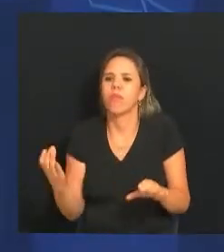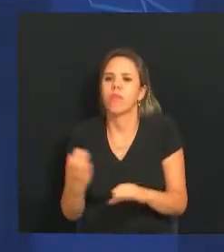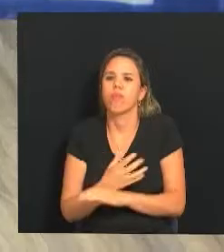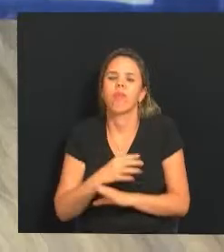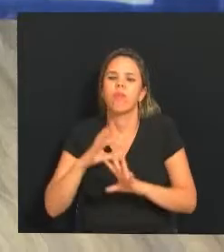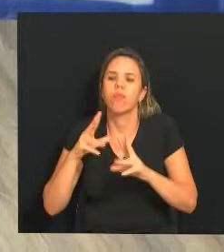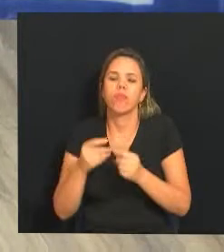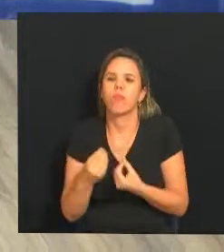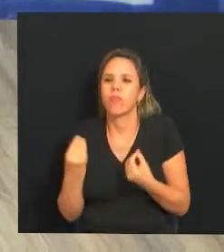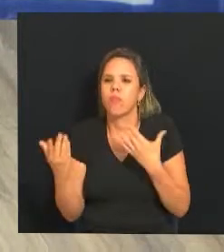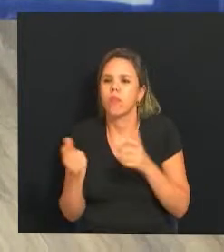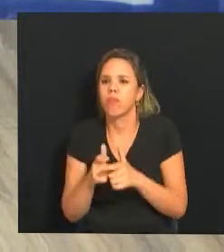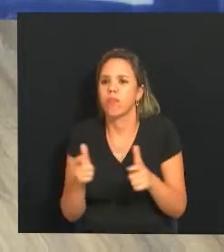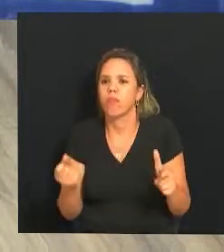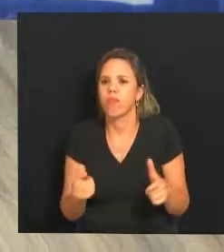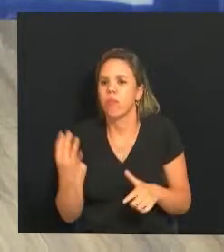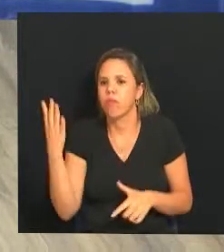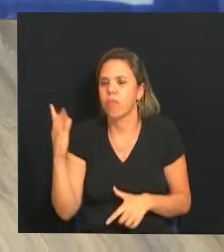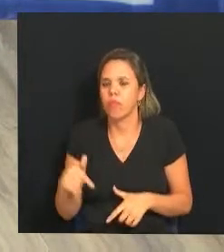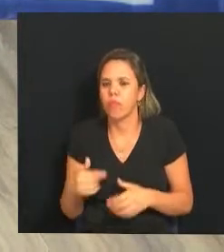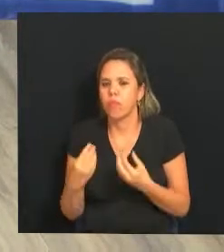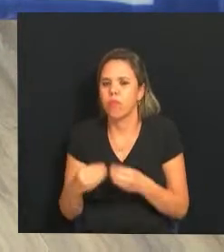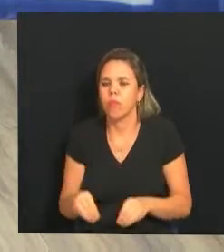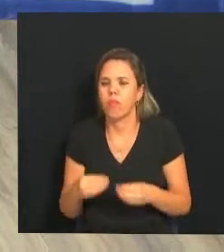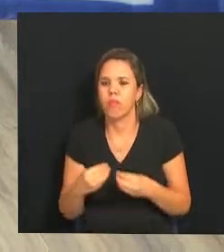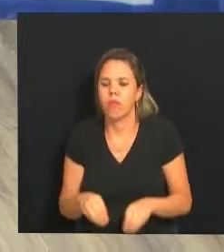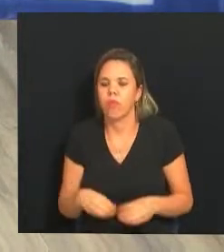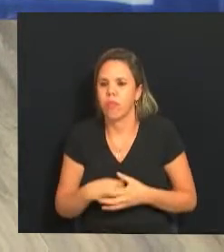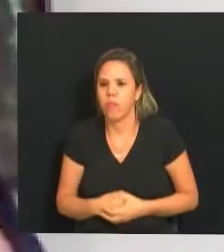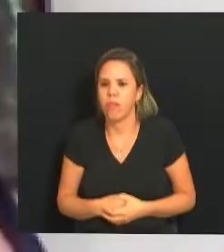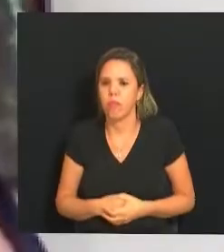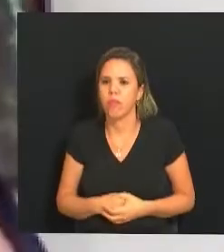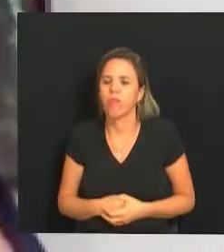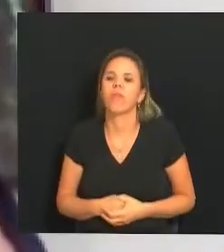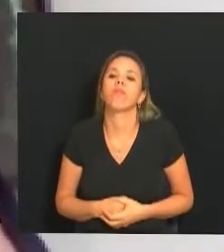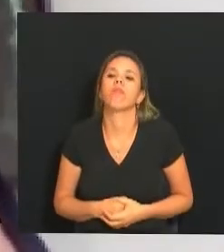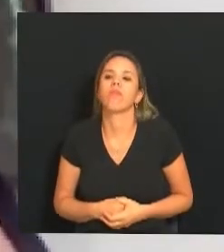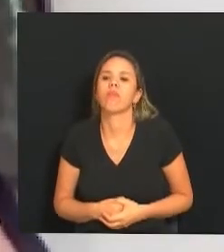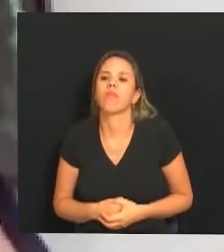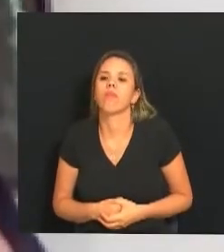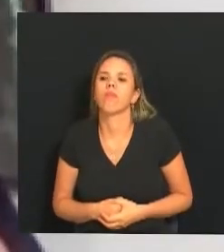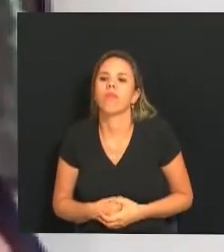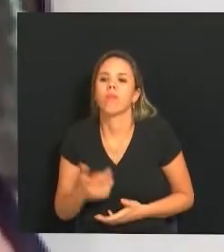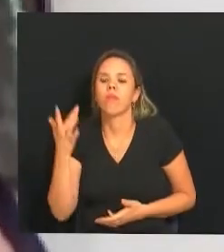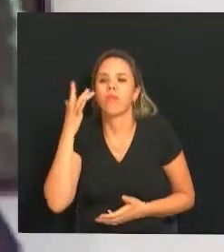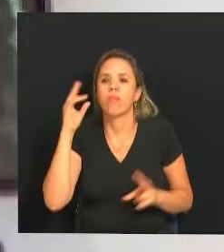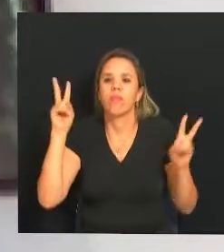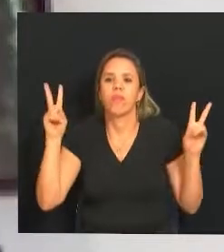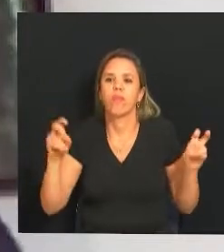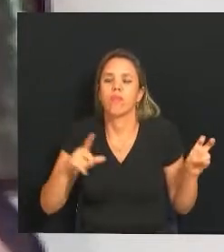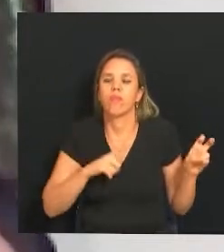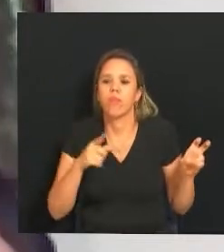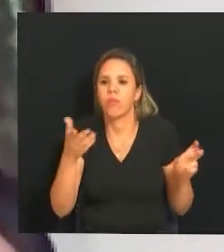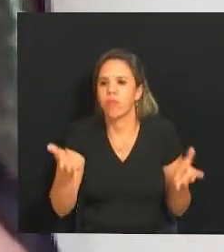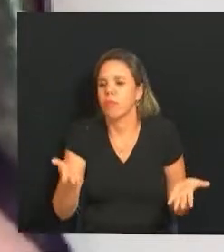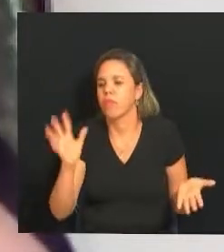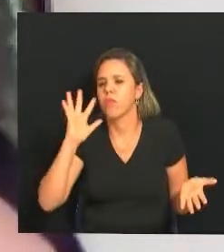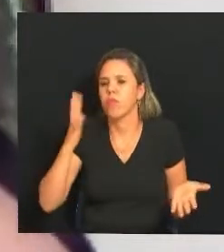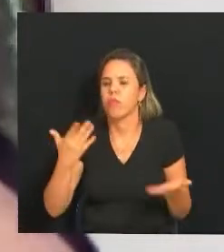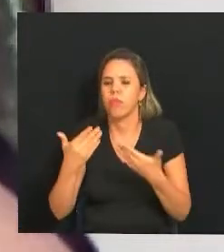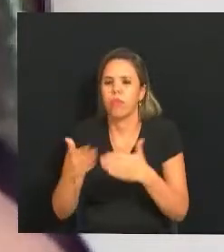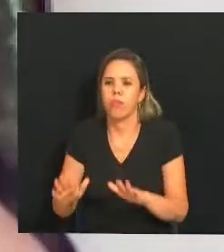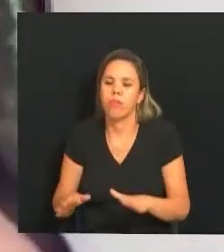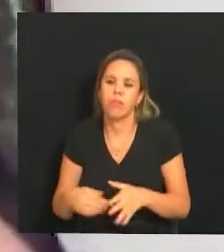inteiros. Qual que é o tamanho do impacto disso, Renata? Né, acho que tem a questão aí de você, de repente,